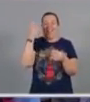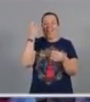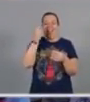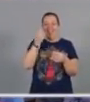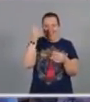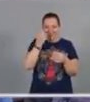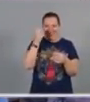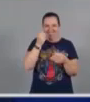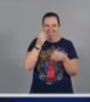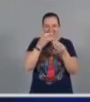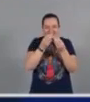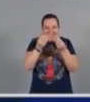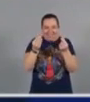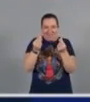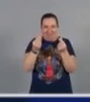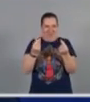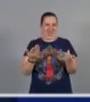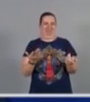1